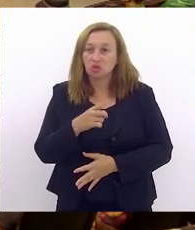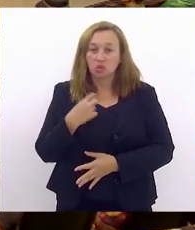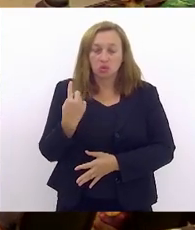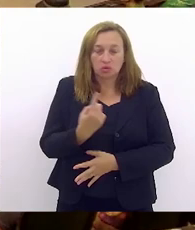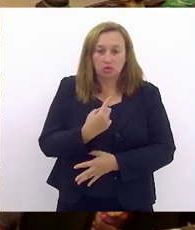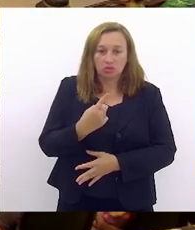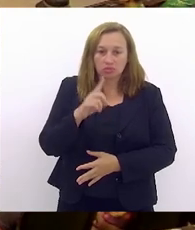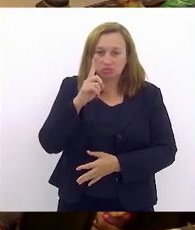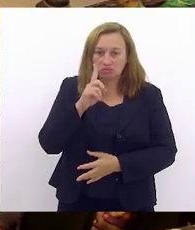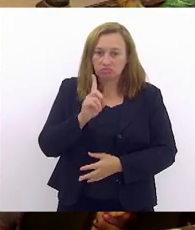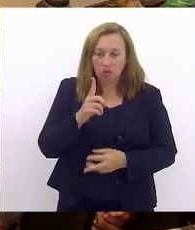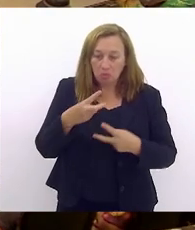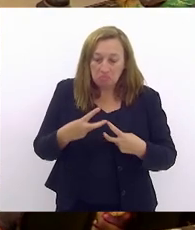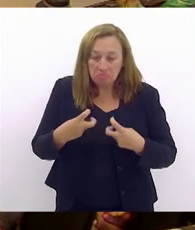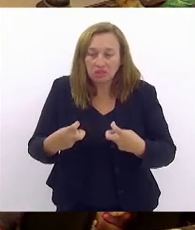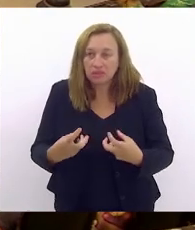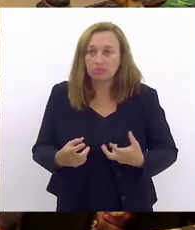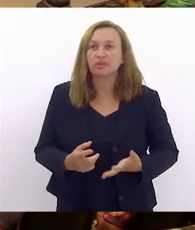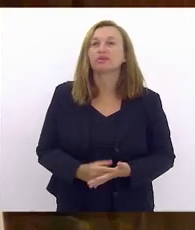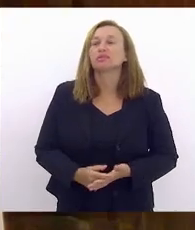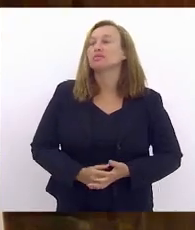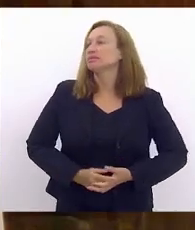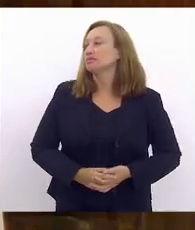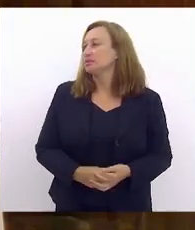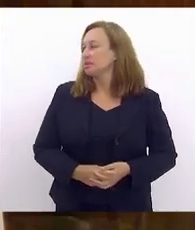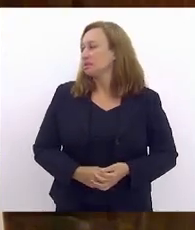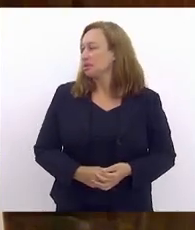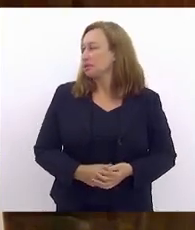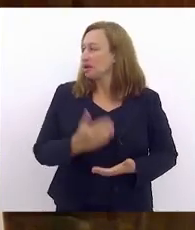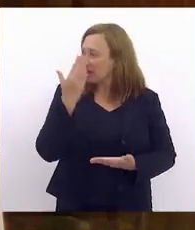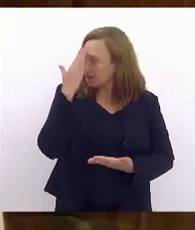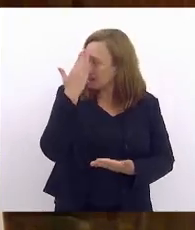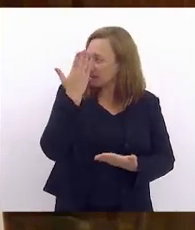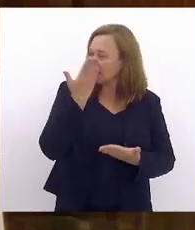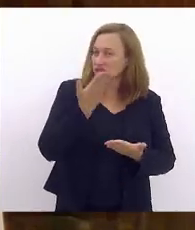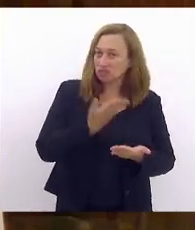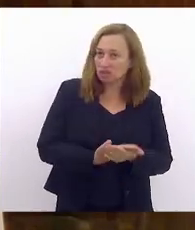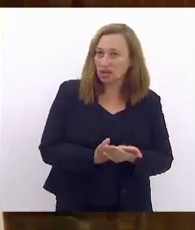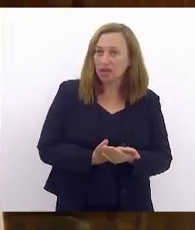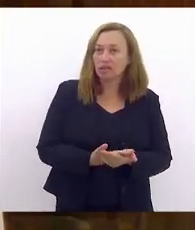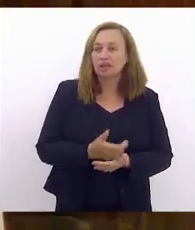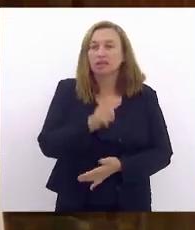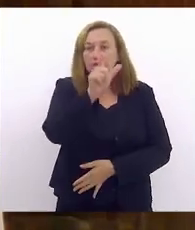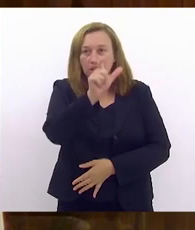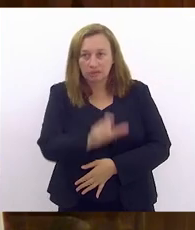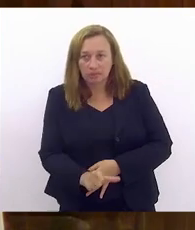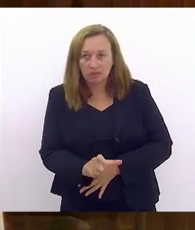temos. Ele tem esse dom de acreditar na pessoa, de acreditar